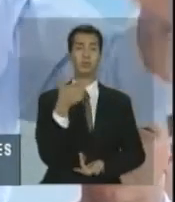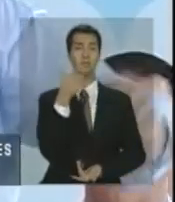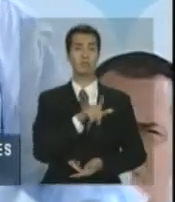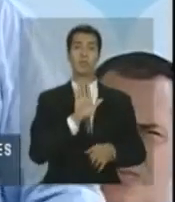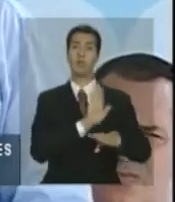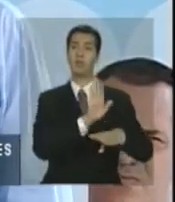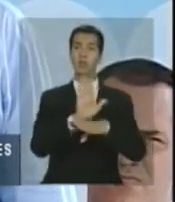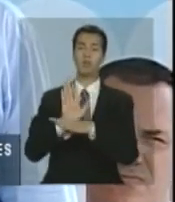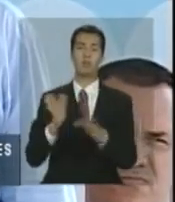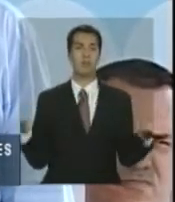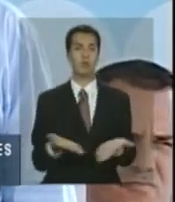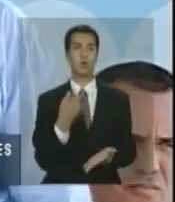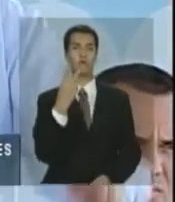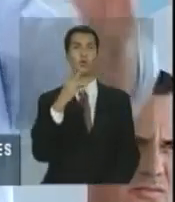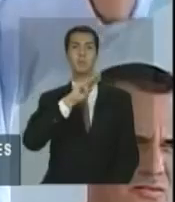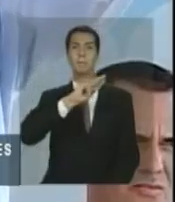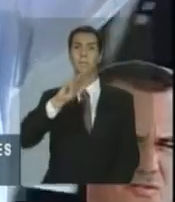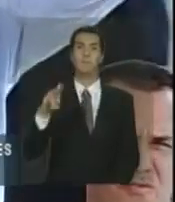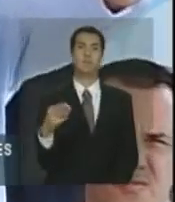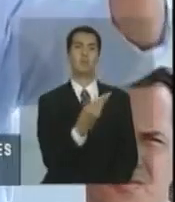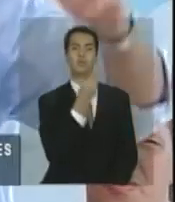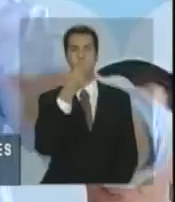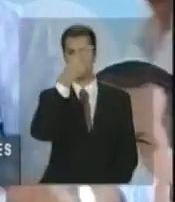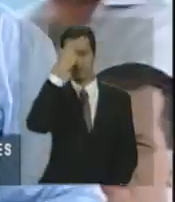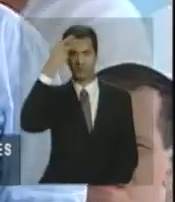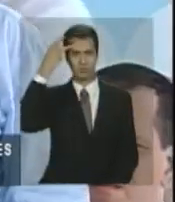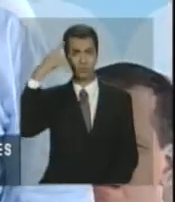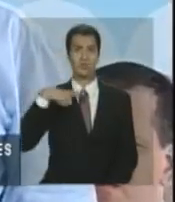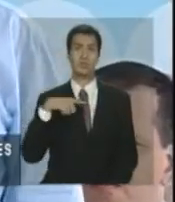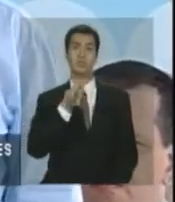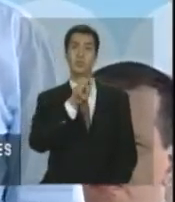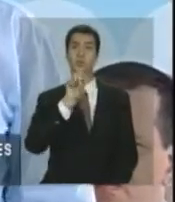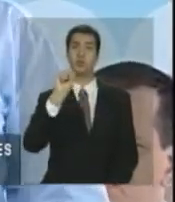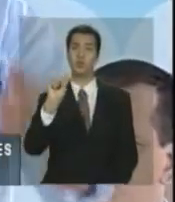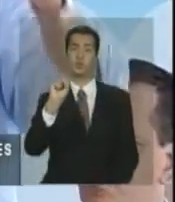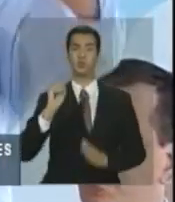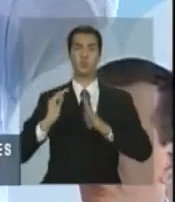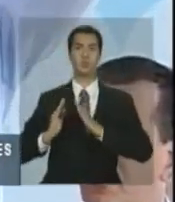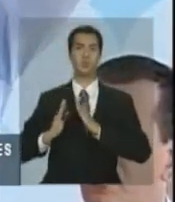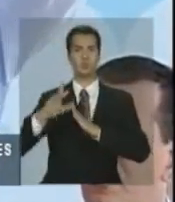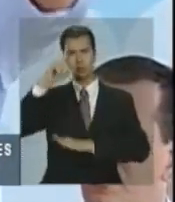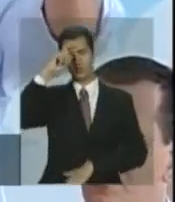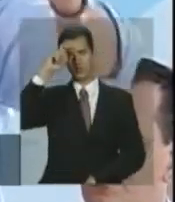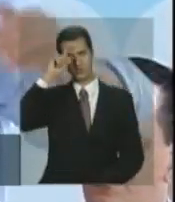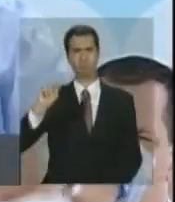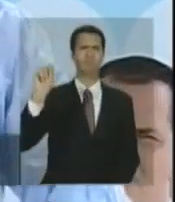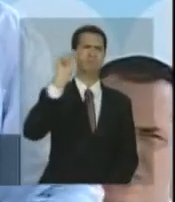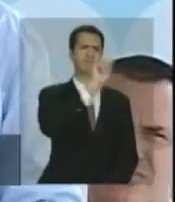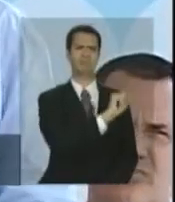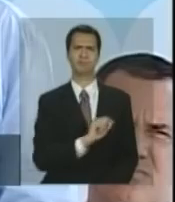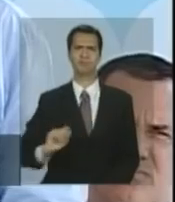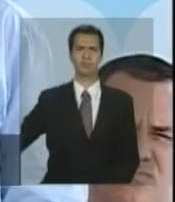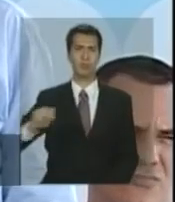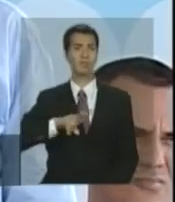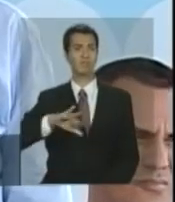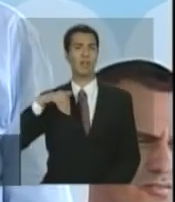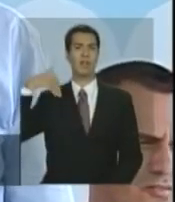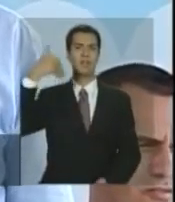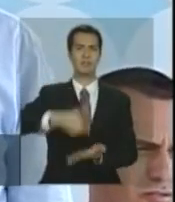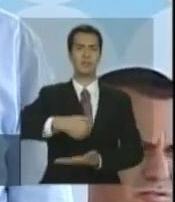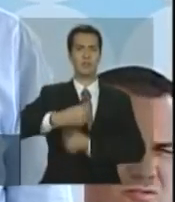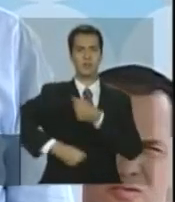de 2 milhões de cariocas. São 58 clínicas da família. Vamos chegar até 70 clínicas da família